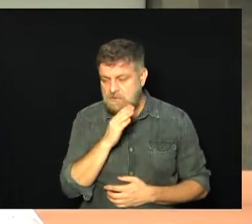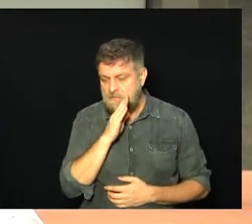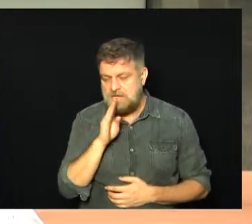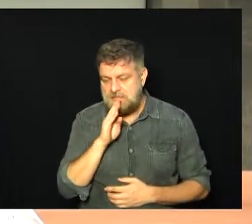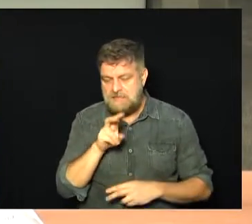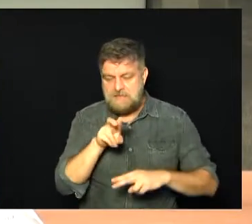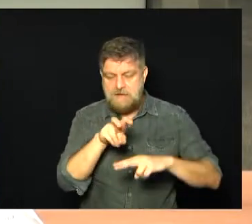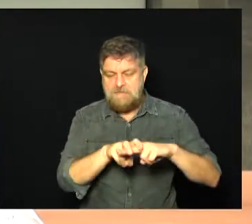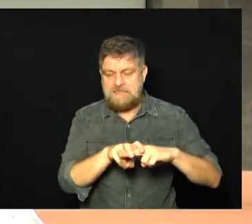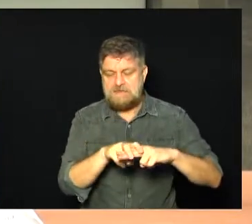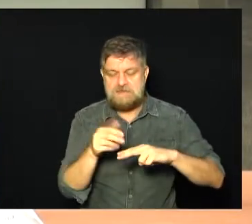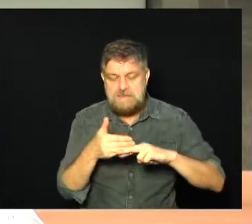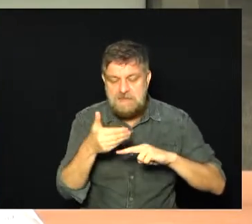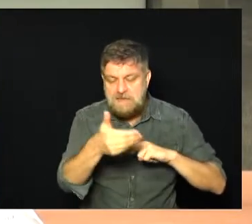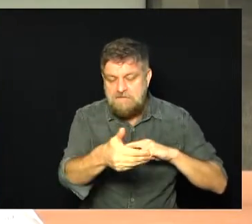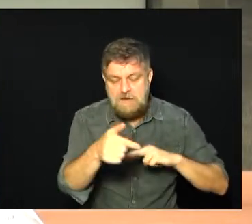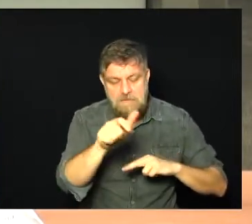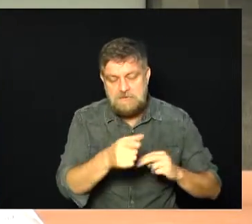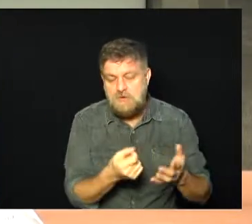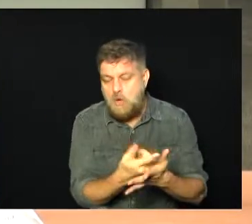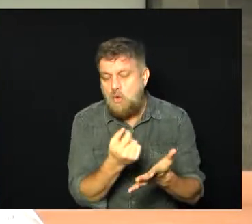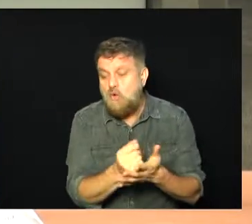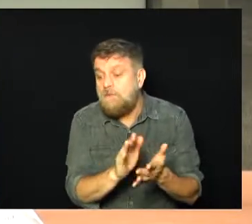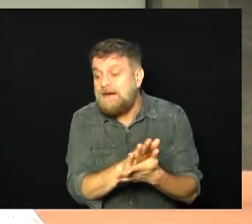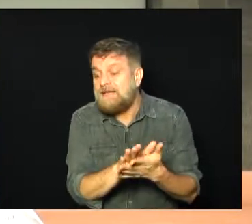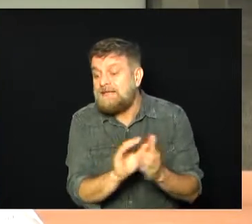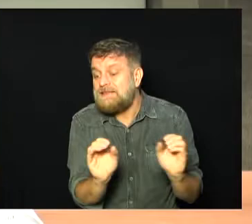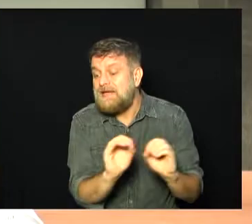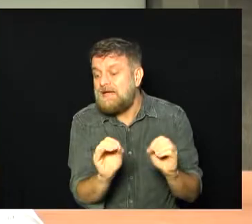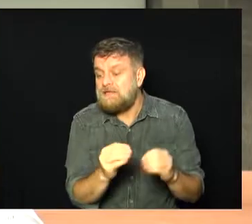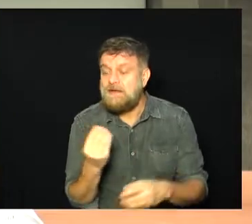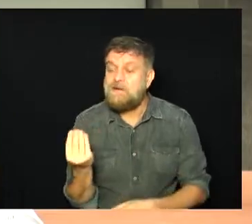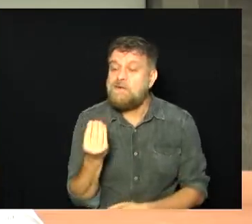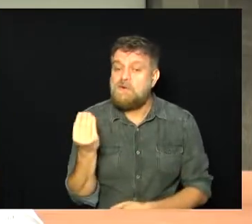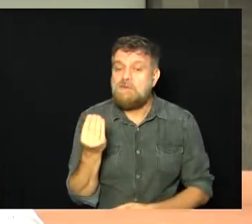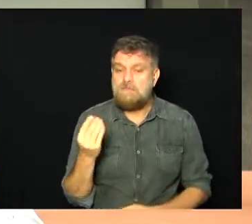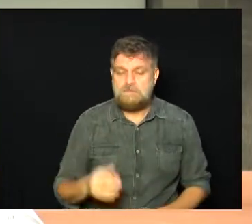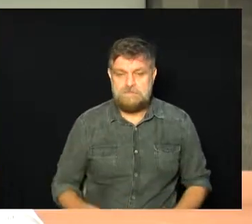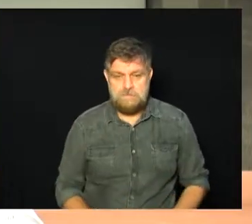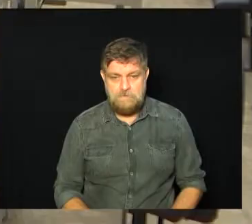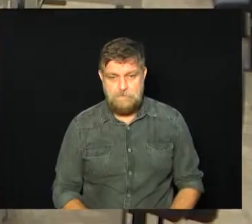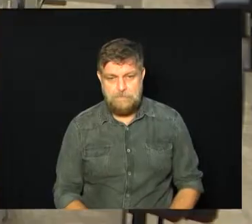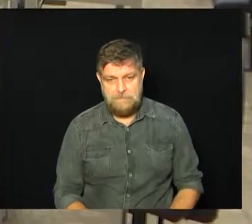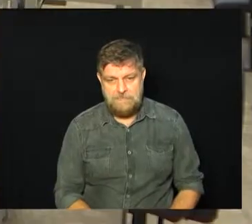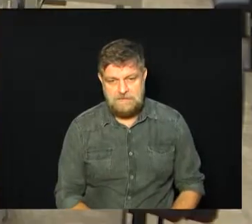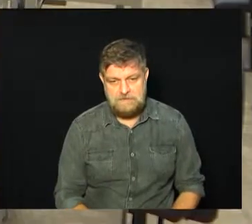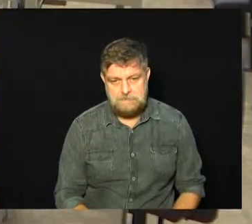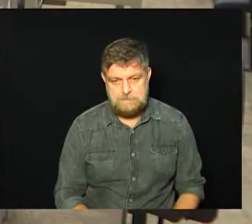que era essas duas coisas aí. Obrigado. Alguém mais vai falar?